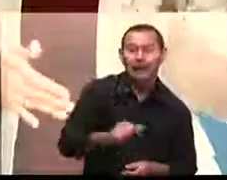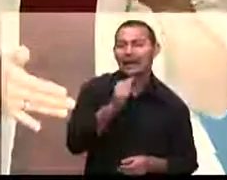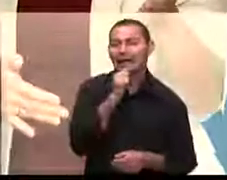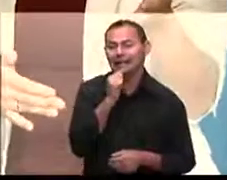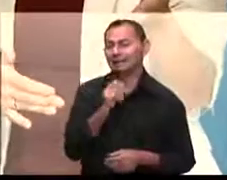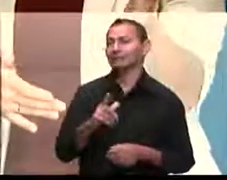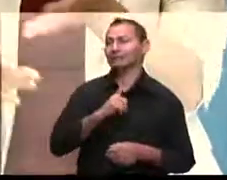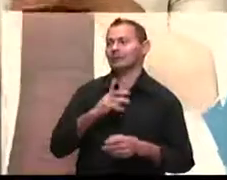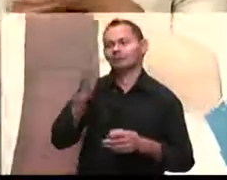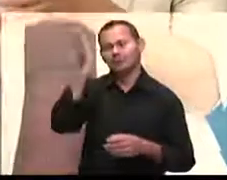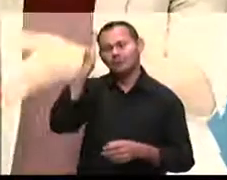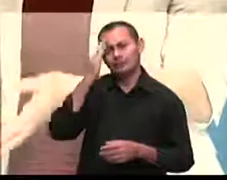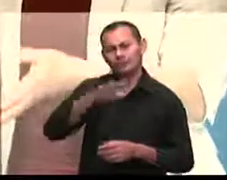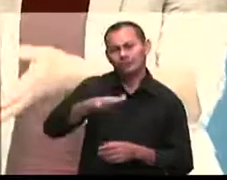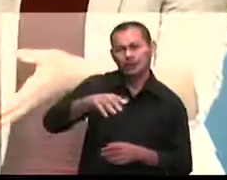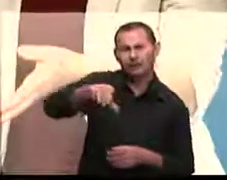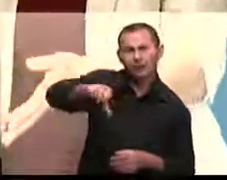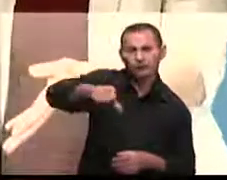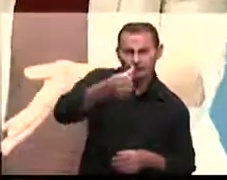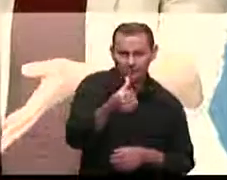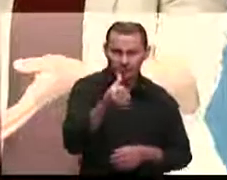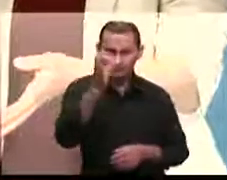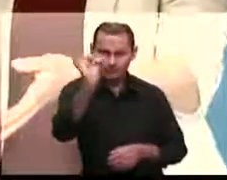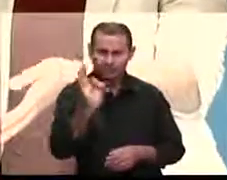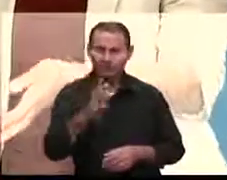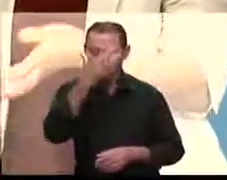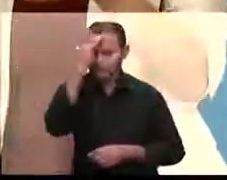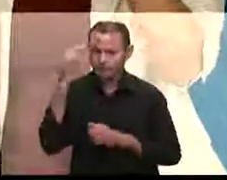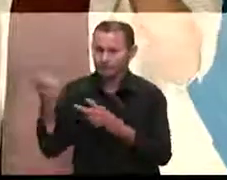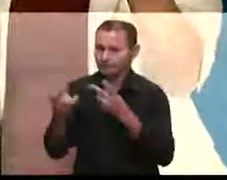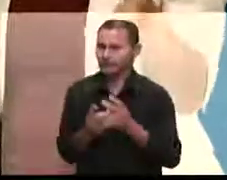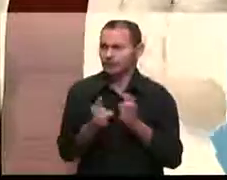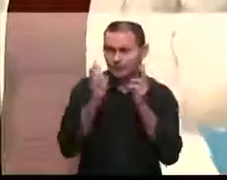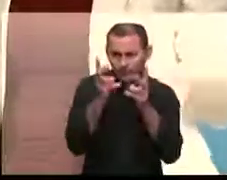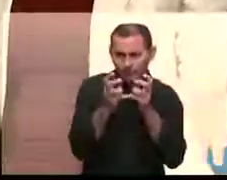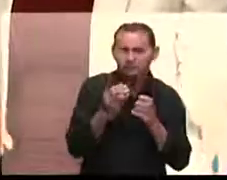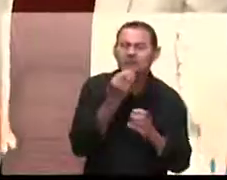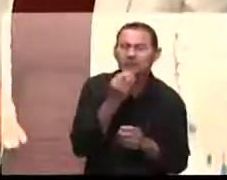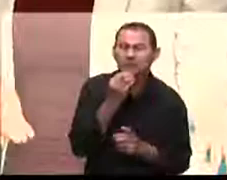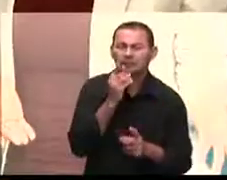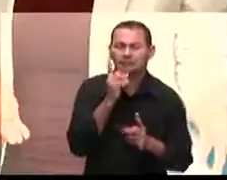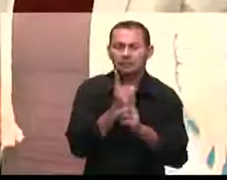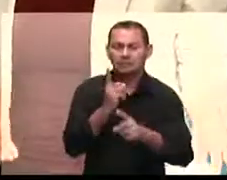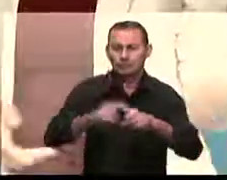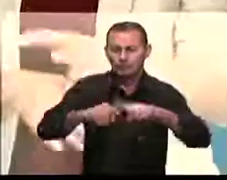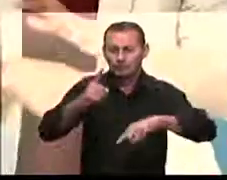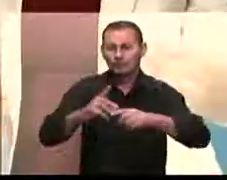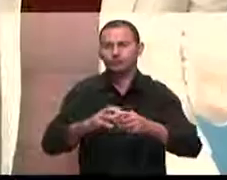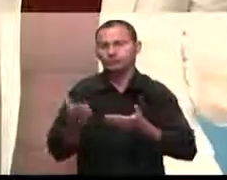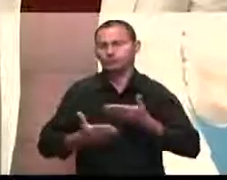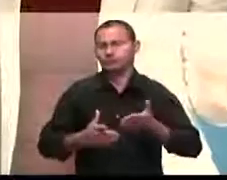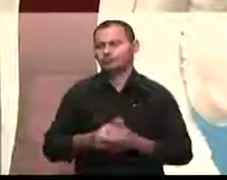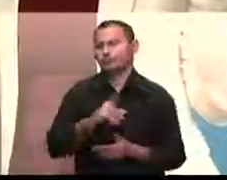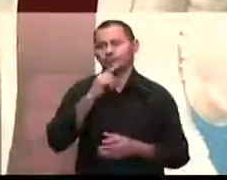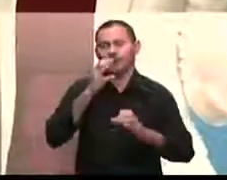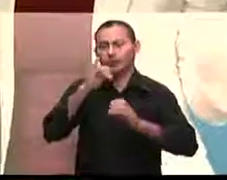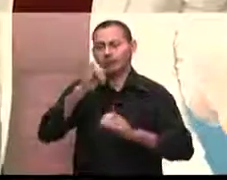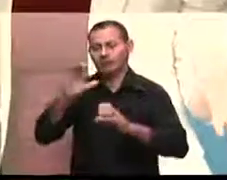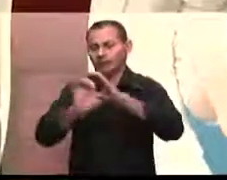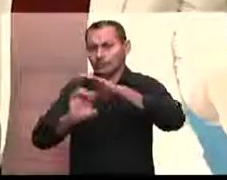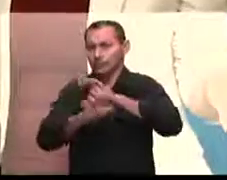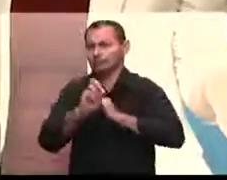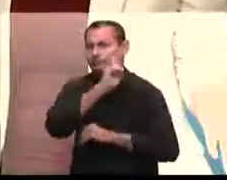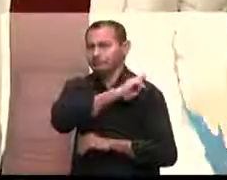situação, estima-se que pelo menos 96% dos clientes que identificam defeitos em produtos ou serviços não comunicam às